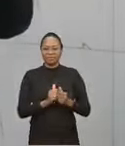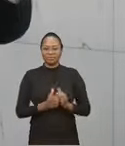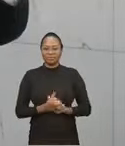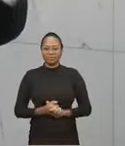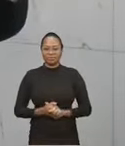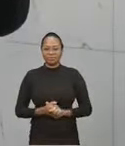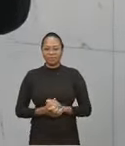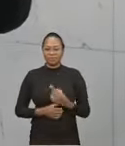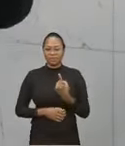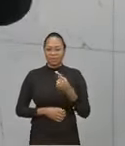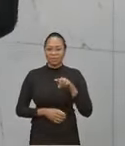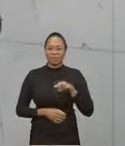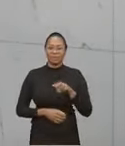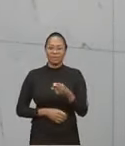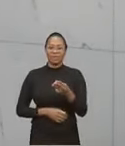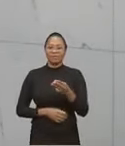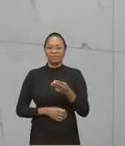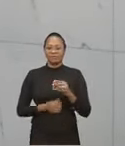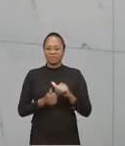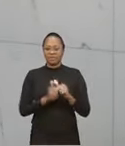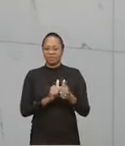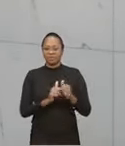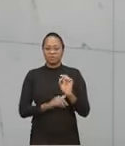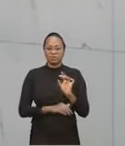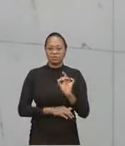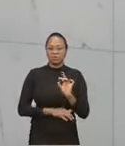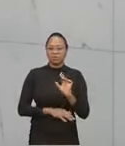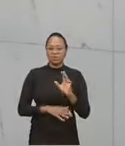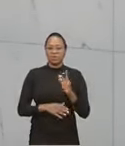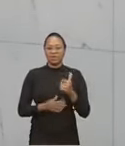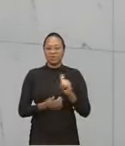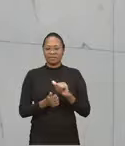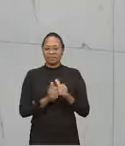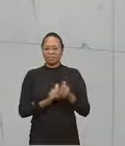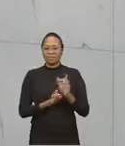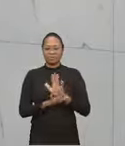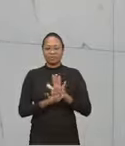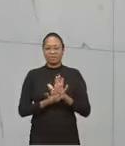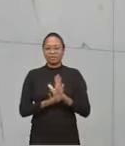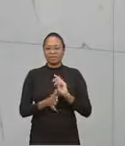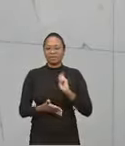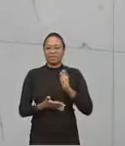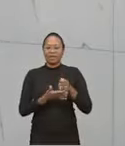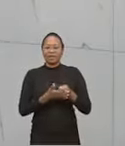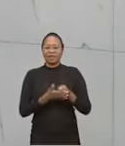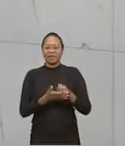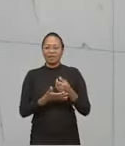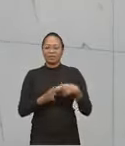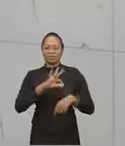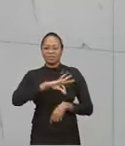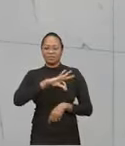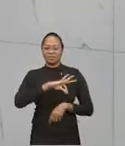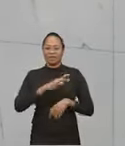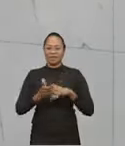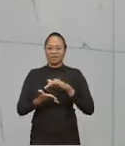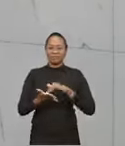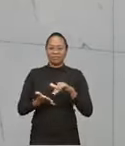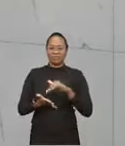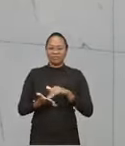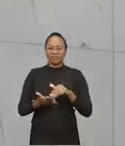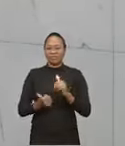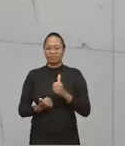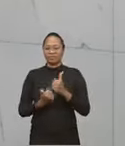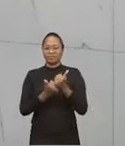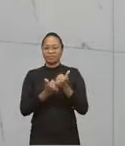R$1 milhão. Esse R$1 milhão não é só para o esporte. Tem que pagar o salário do secretário, o salário do sub, do gerente,